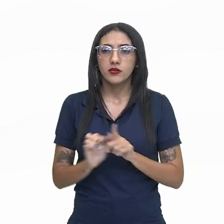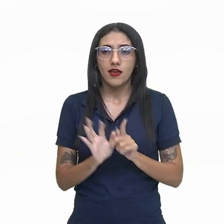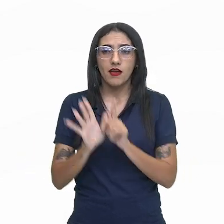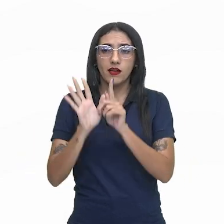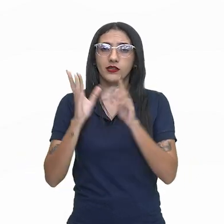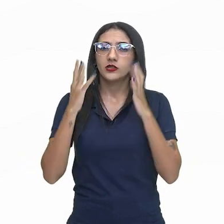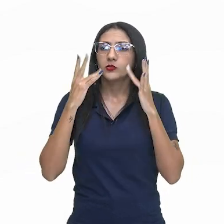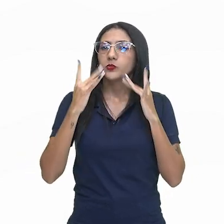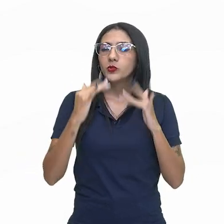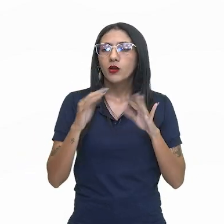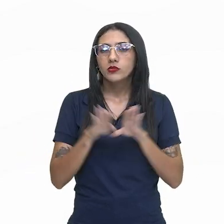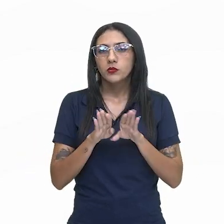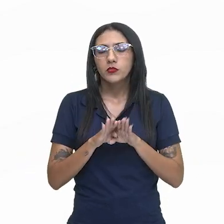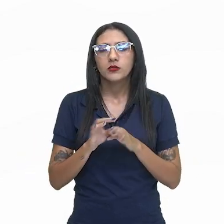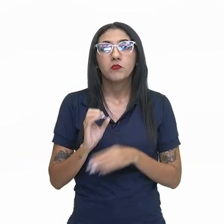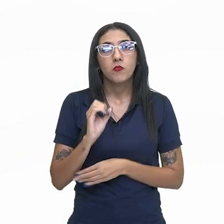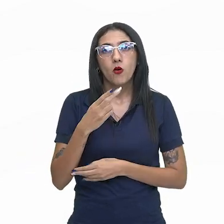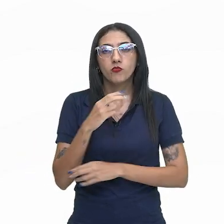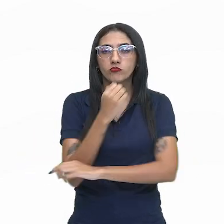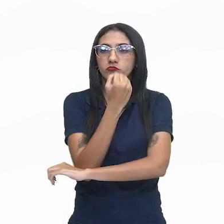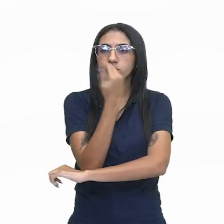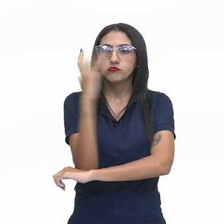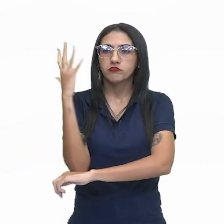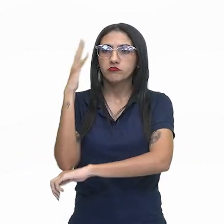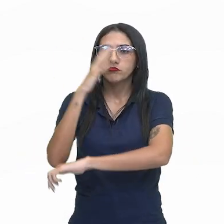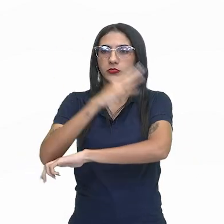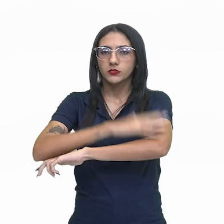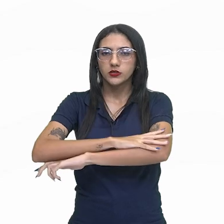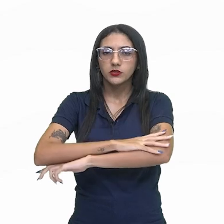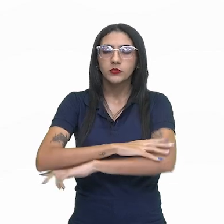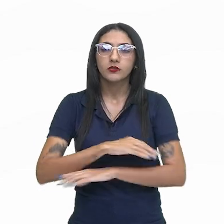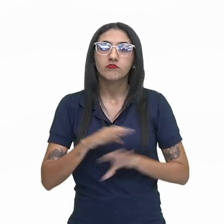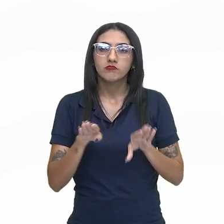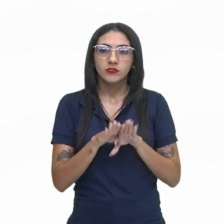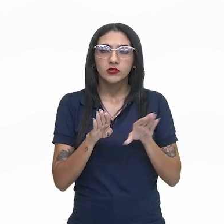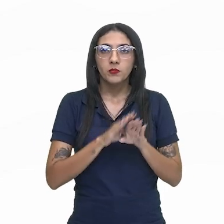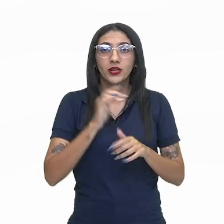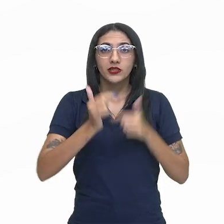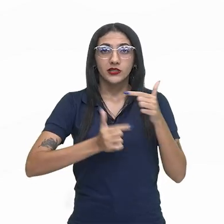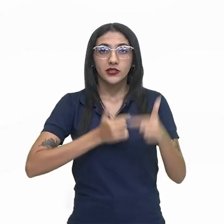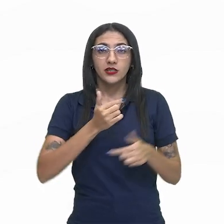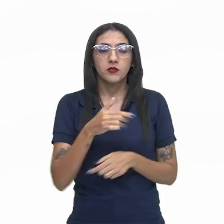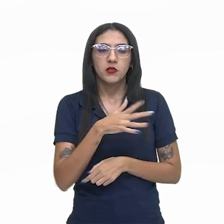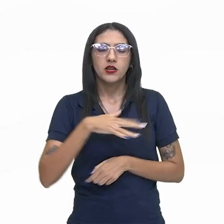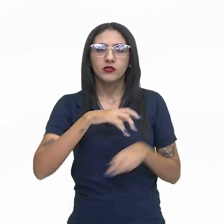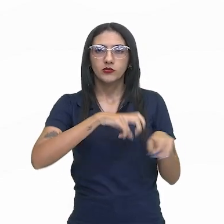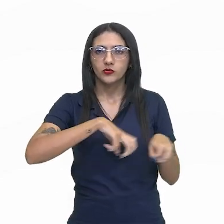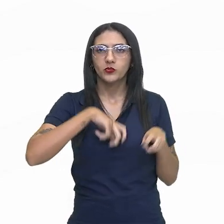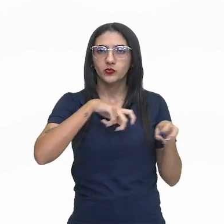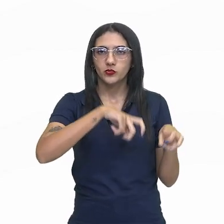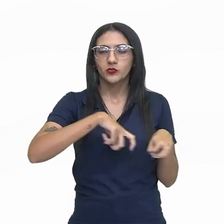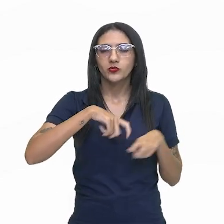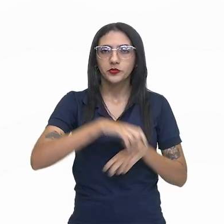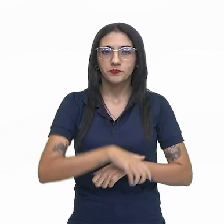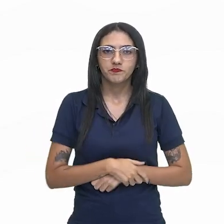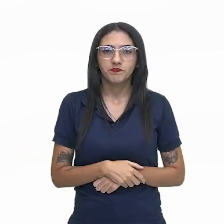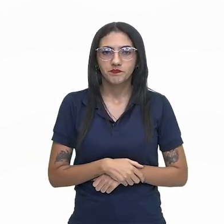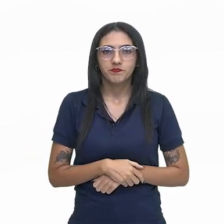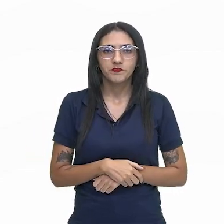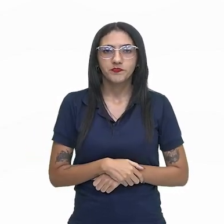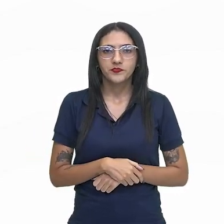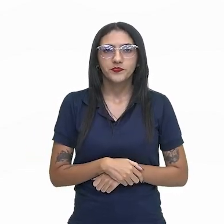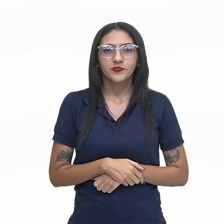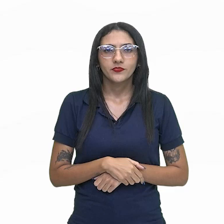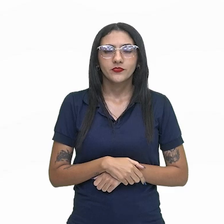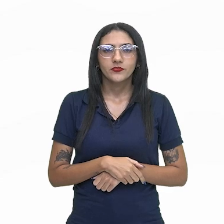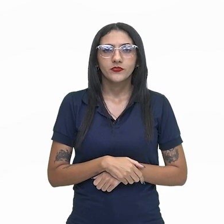viu, o desmatamento e também aí as atividades da agricultura. Como consequências, a